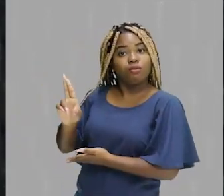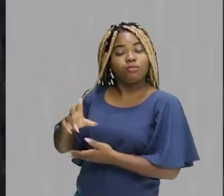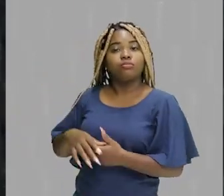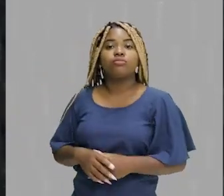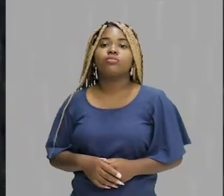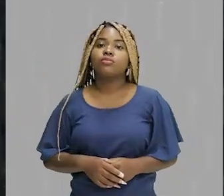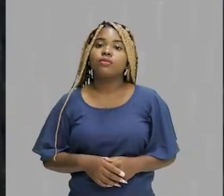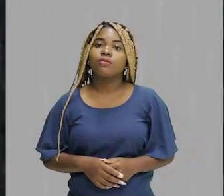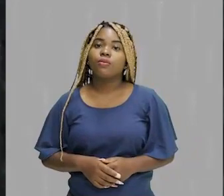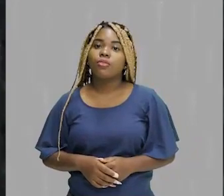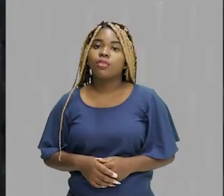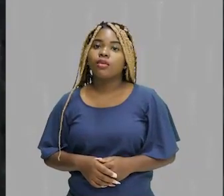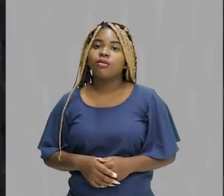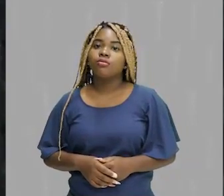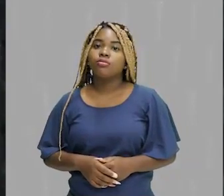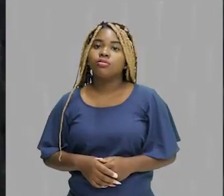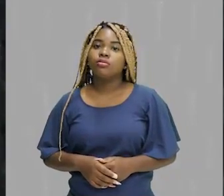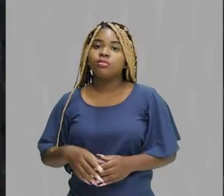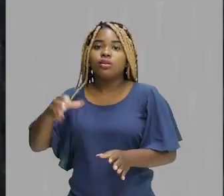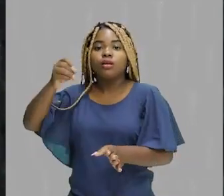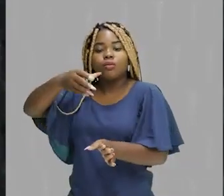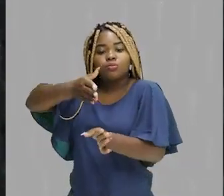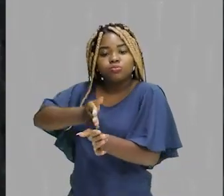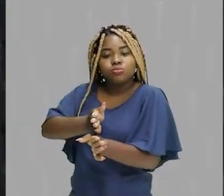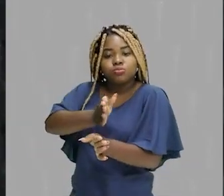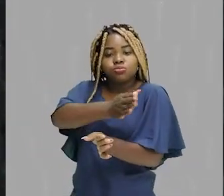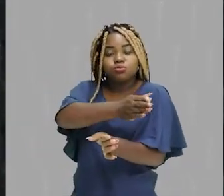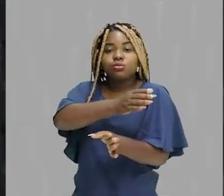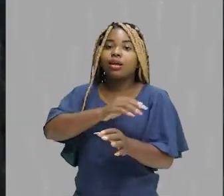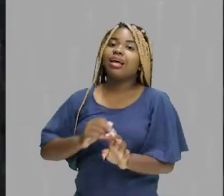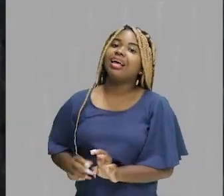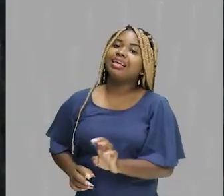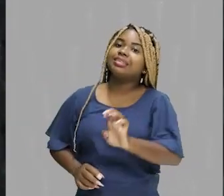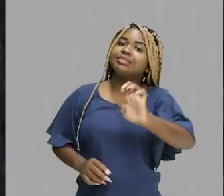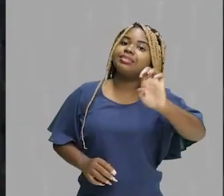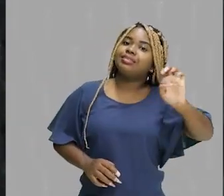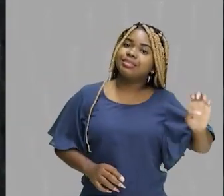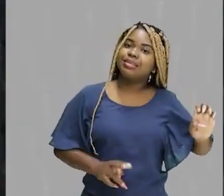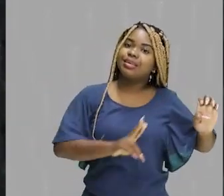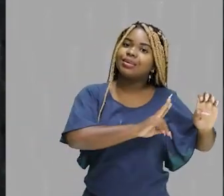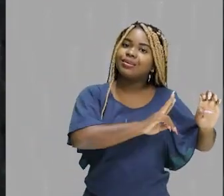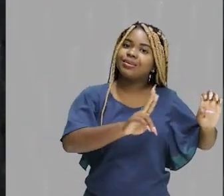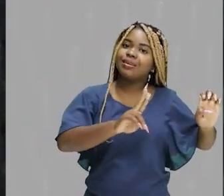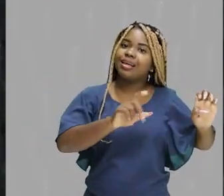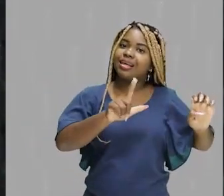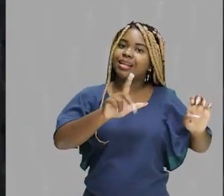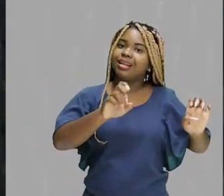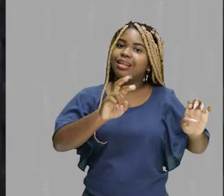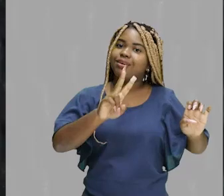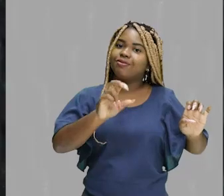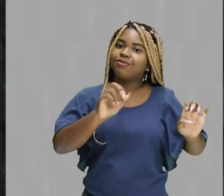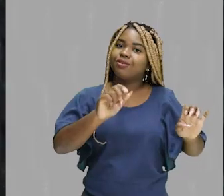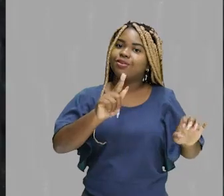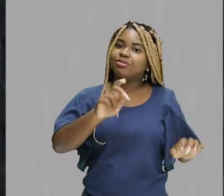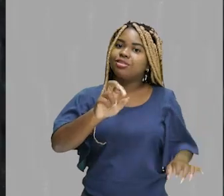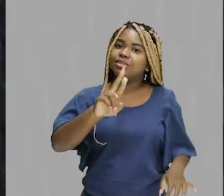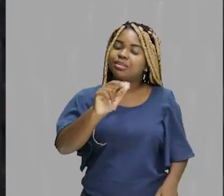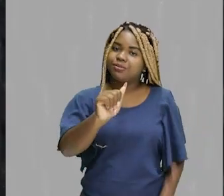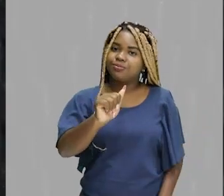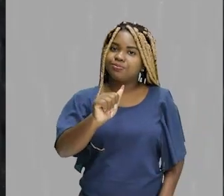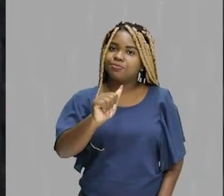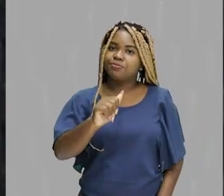A substância que desvia a luz polarizada para a esquerda, ela é chamada de levógera,